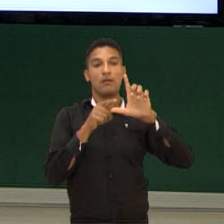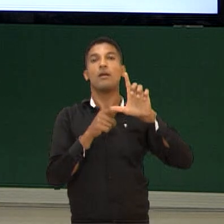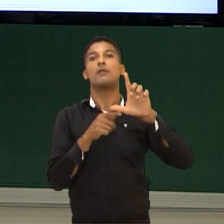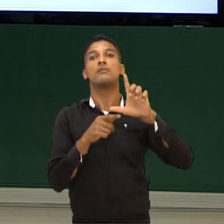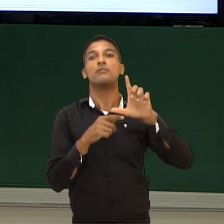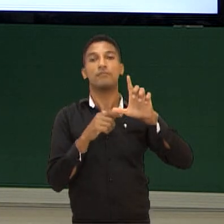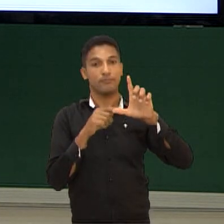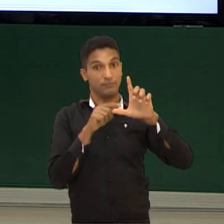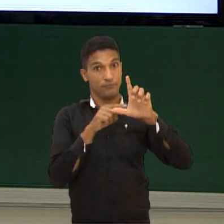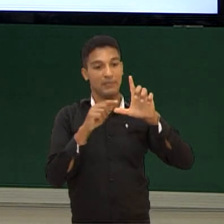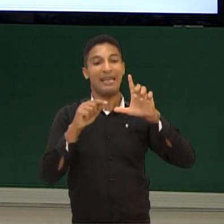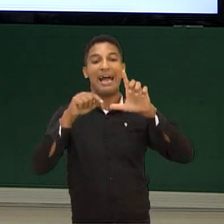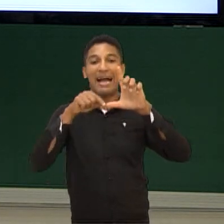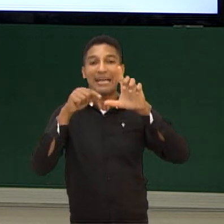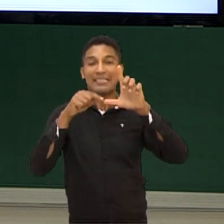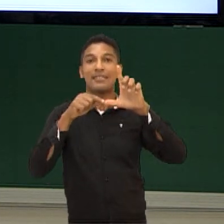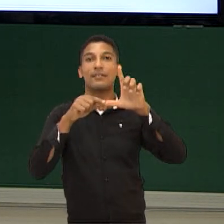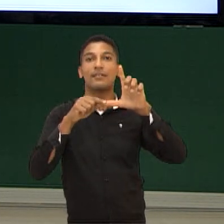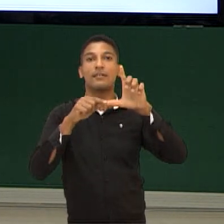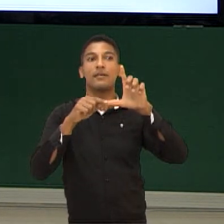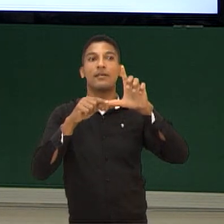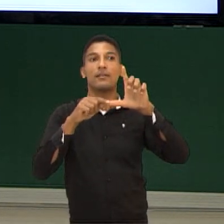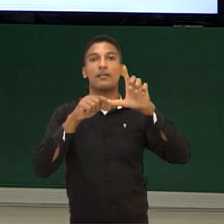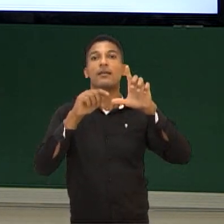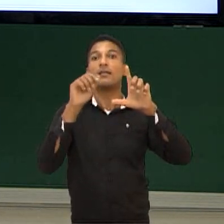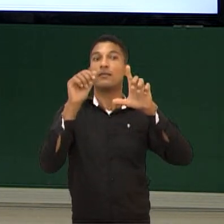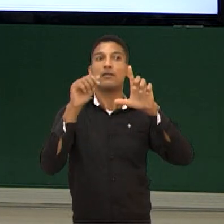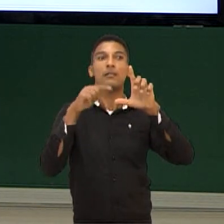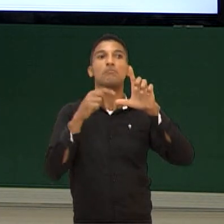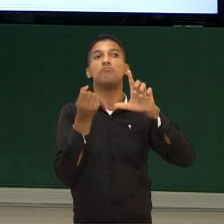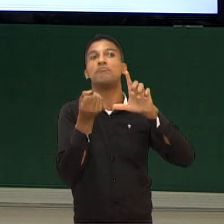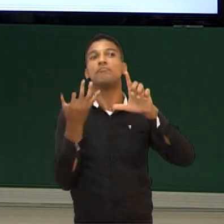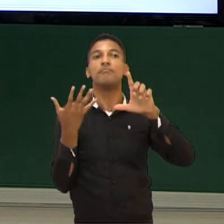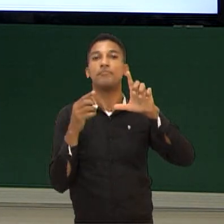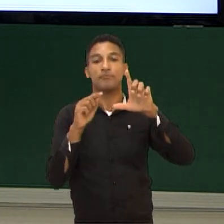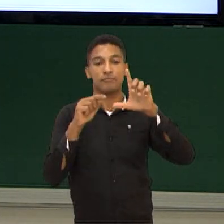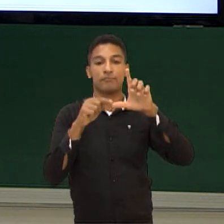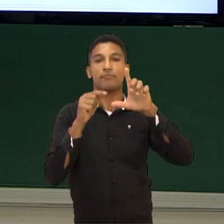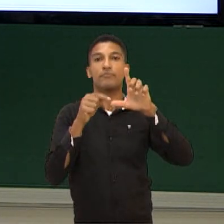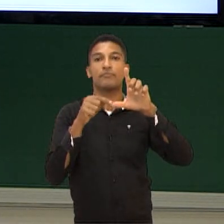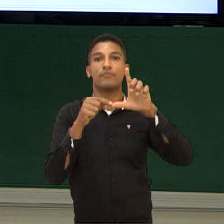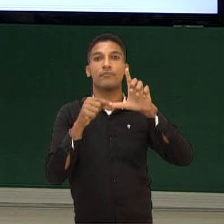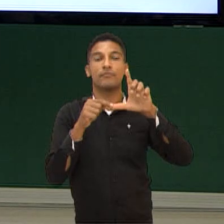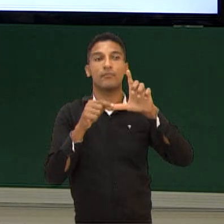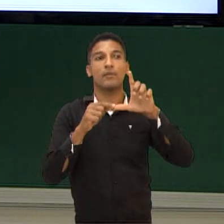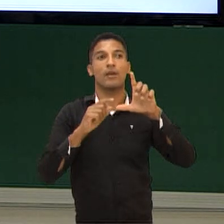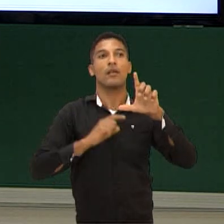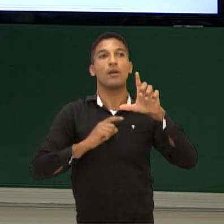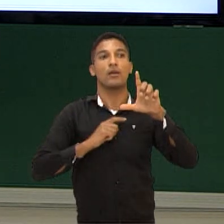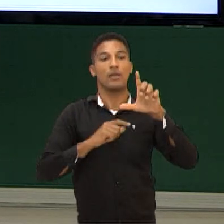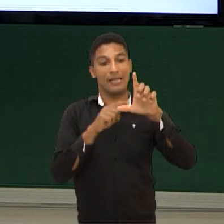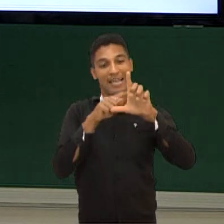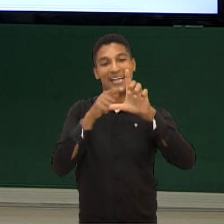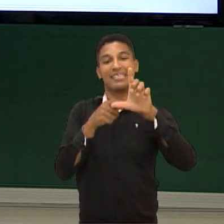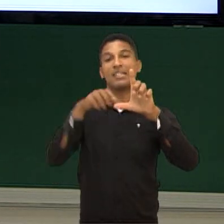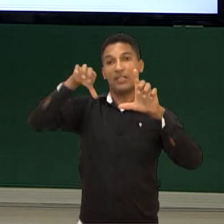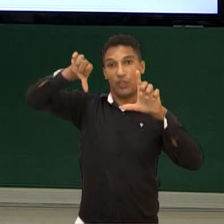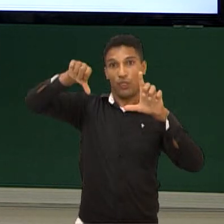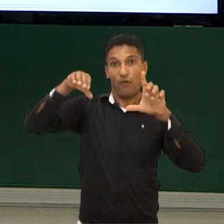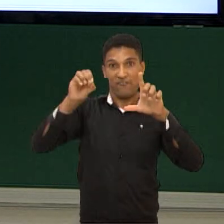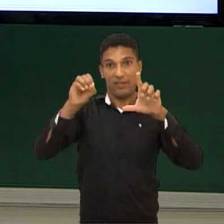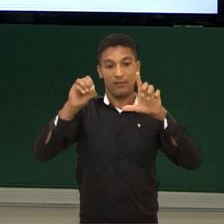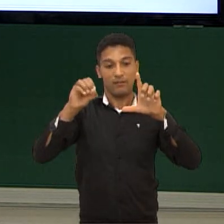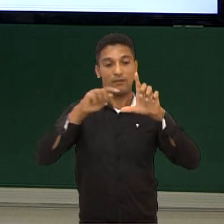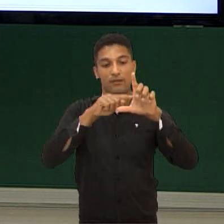que nós temos um triângulo retângulo. Por quê? Porque nós temos a medida de 90 graus aqui.